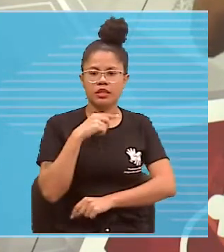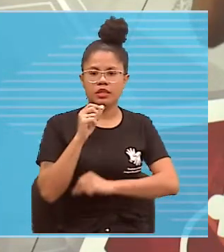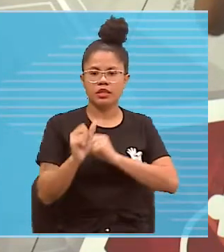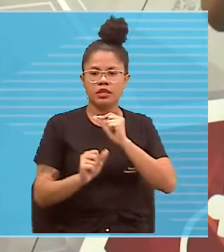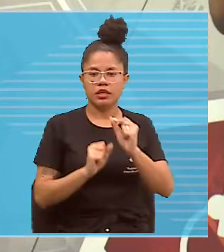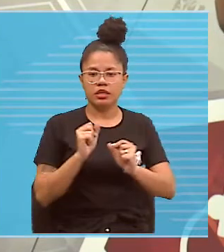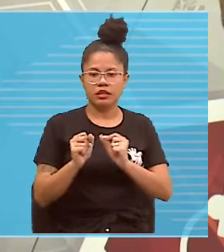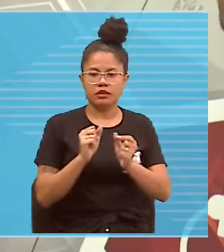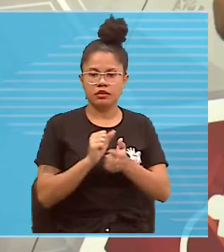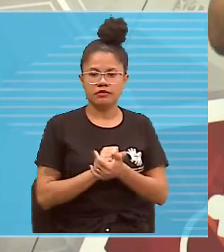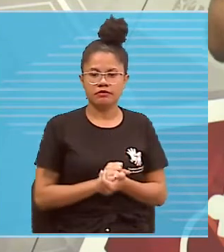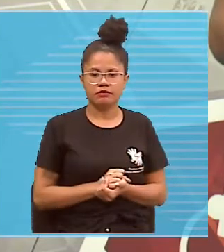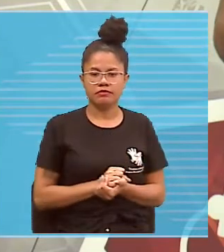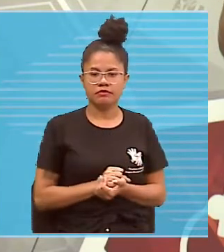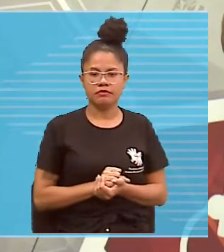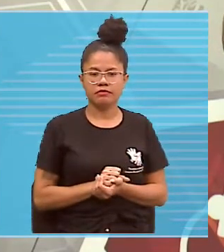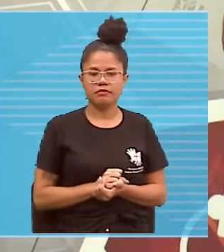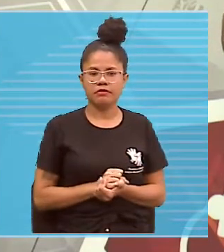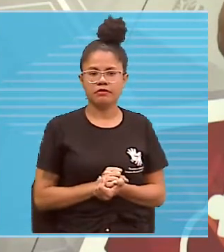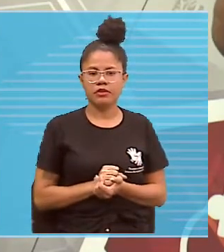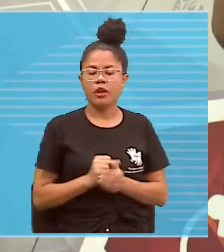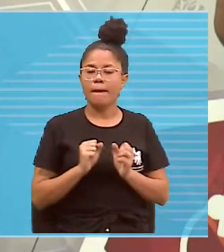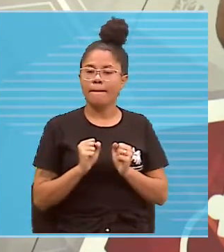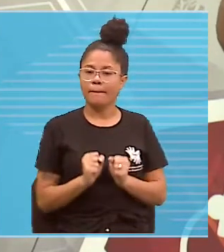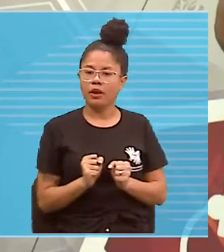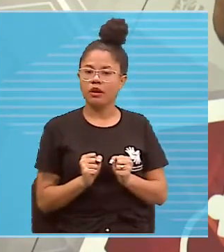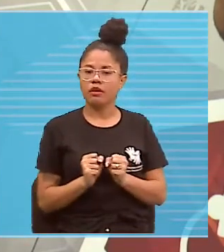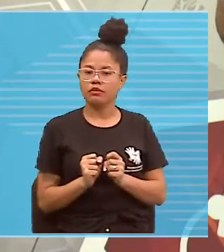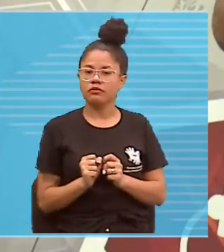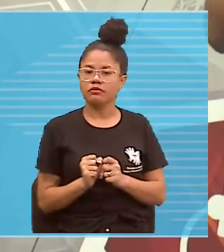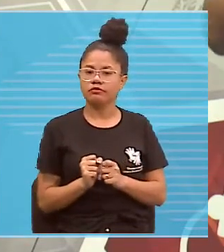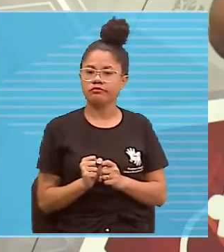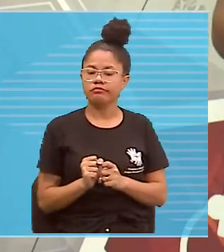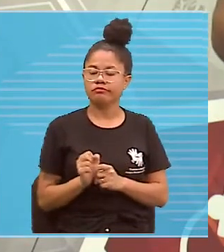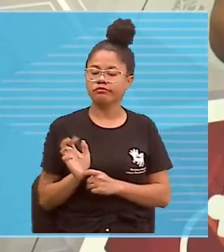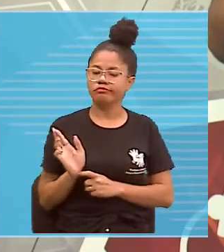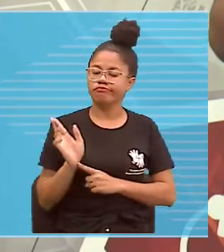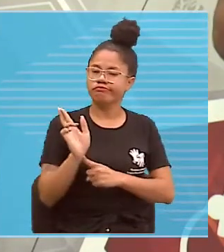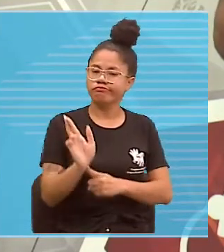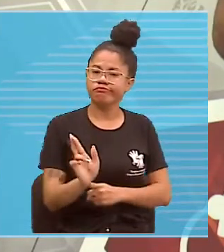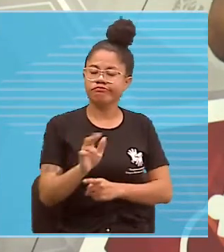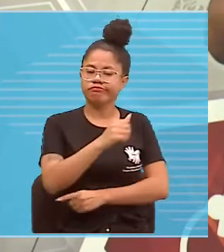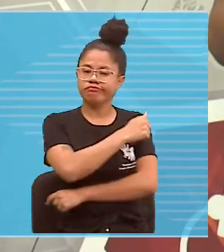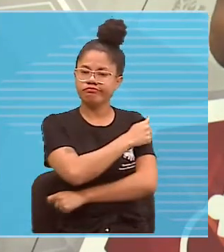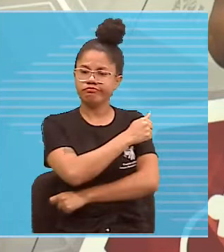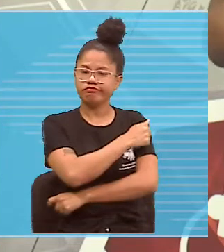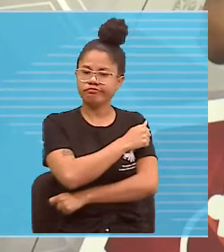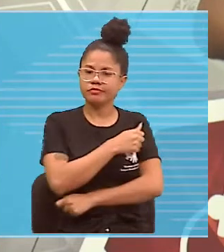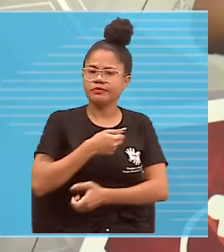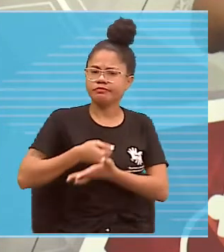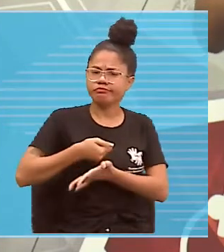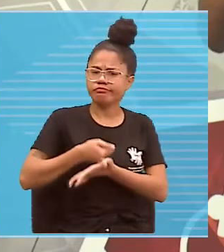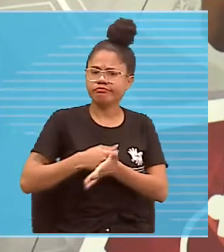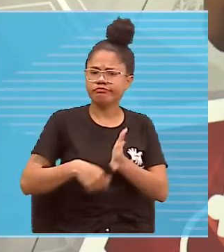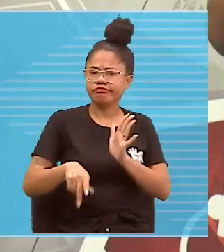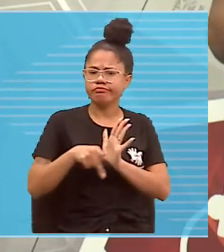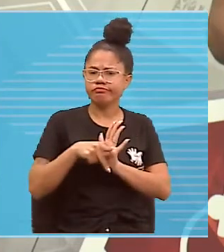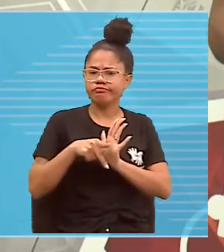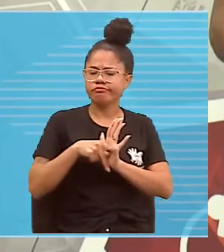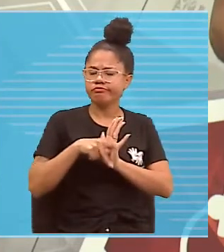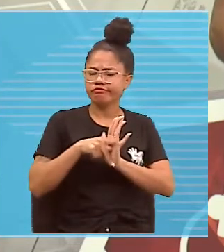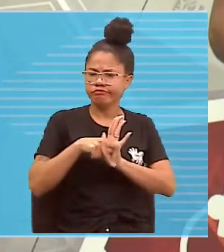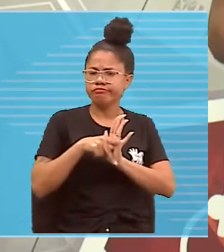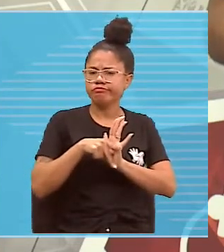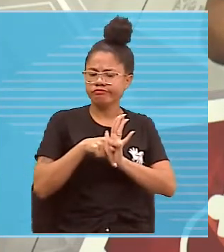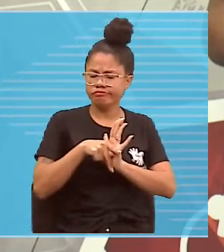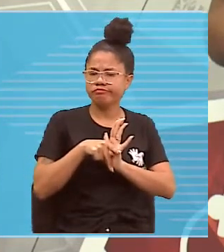de chegar até o diretor e exigir que tenha projetos na escola, projetos que tenham um intuito